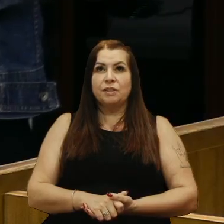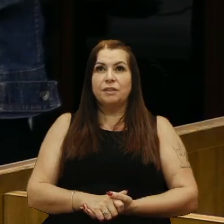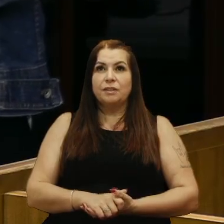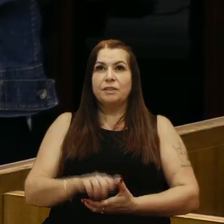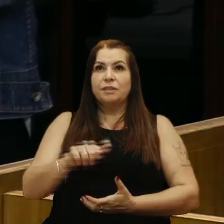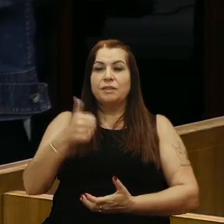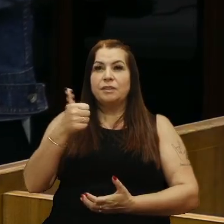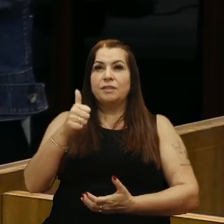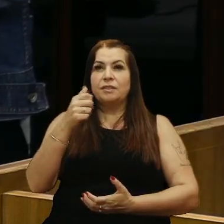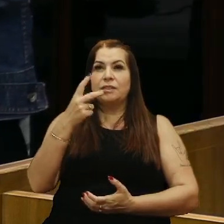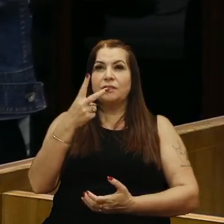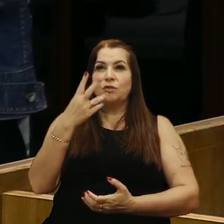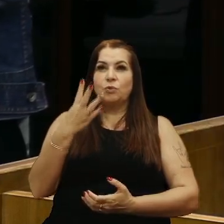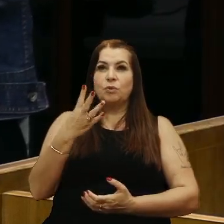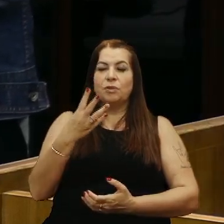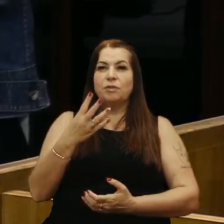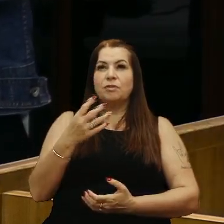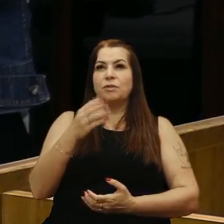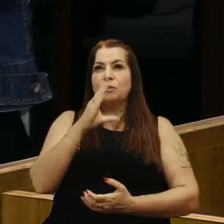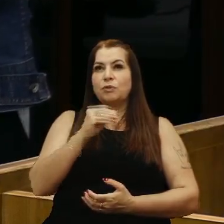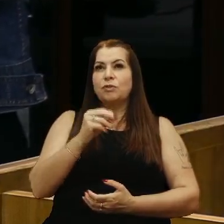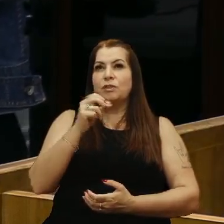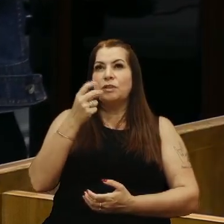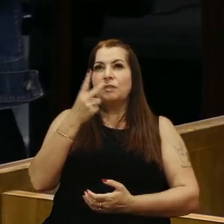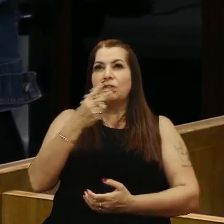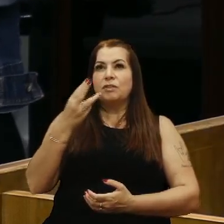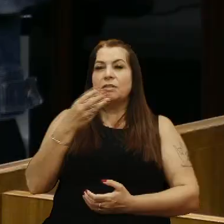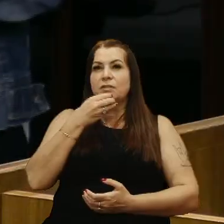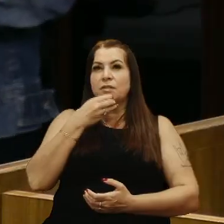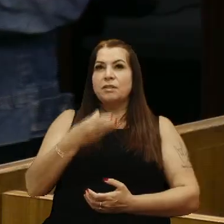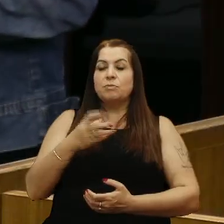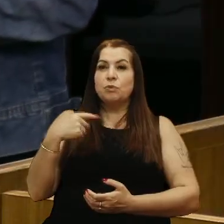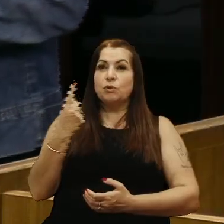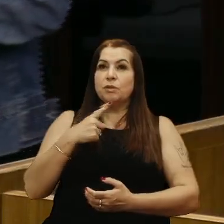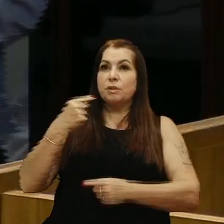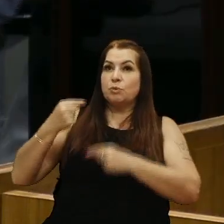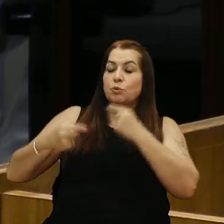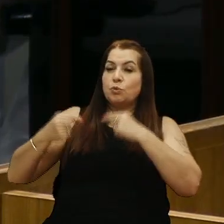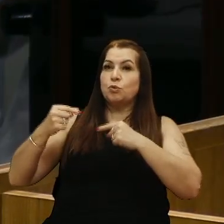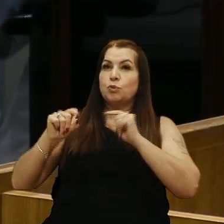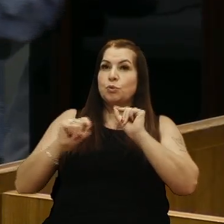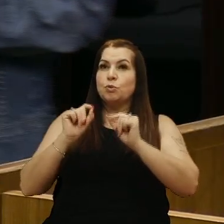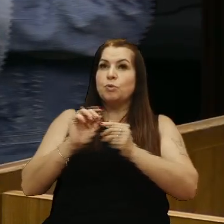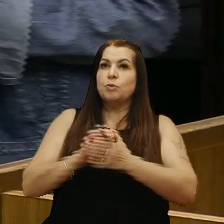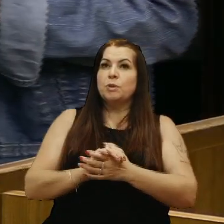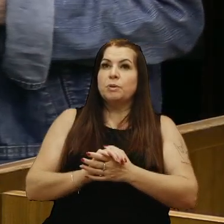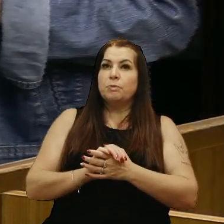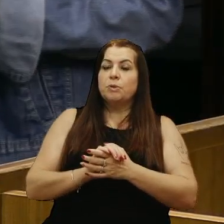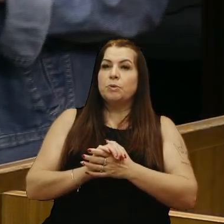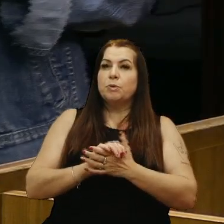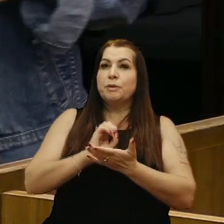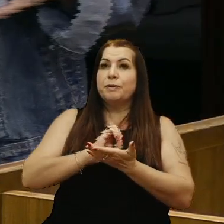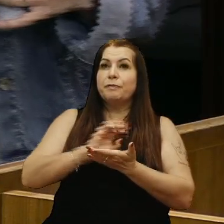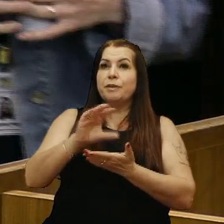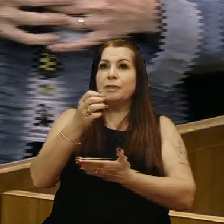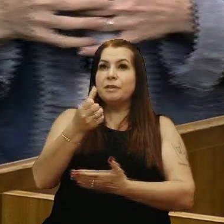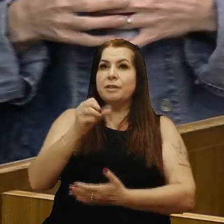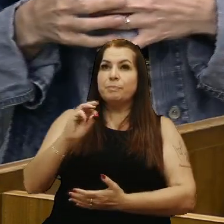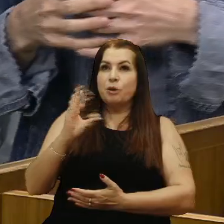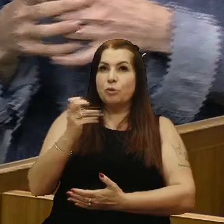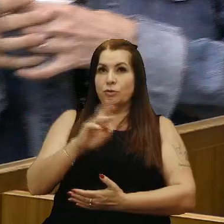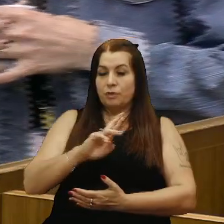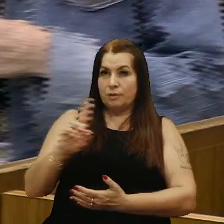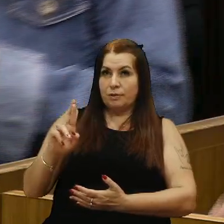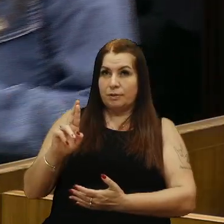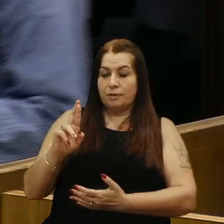11h24 da noite, dia 23 de dezembro, nós estamos discutindo aqui sobre o envio de 6 milhões de